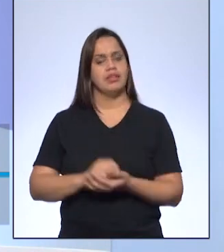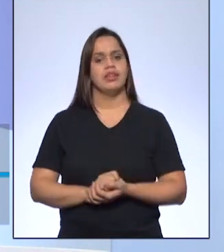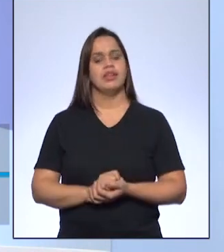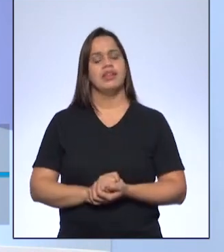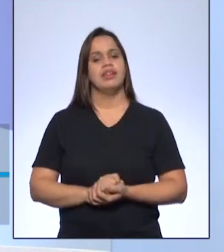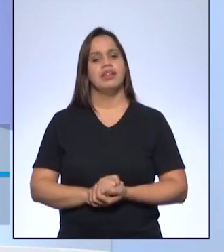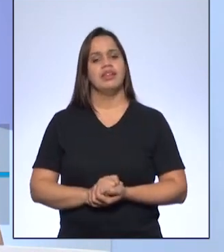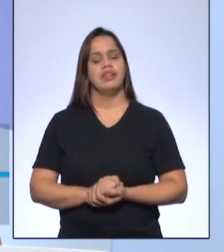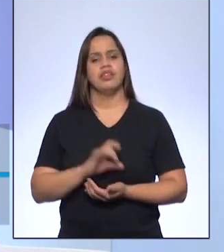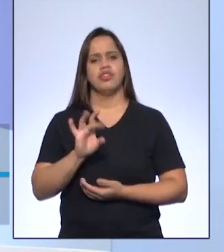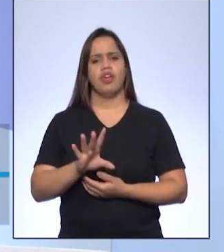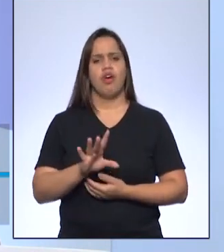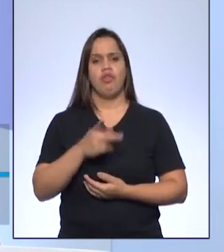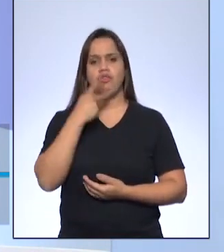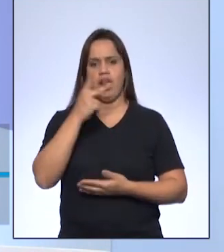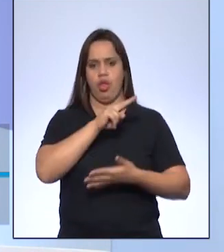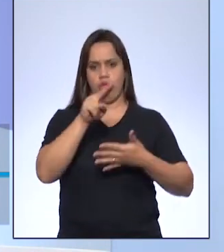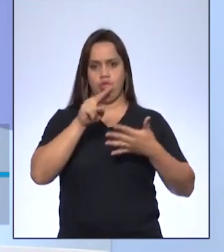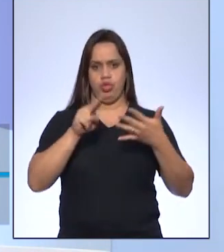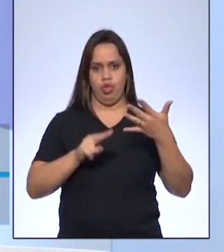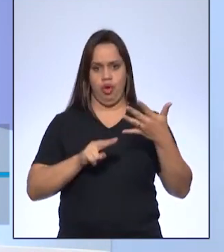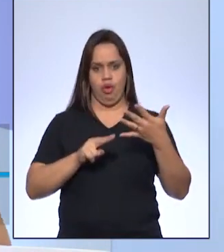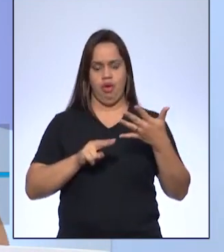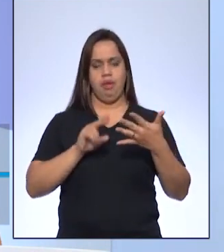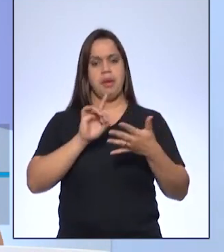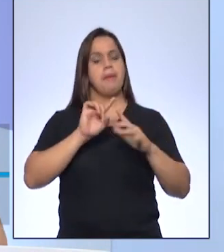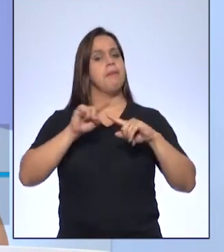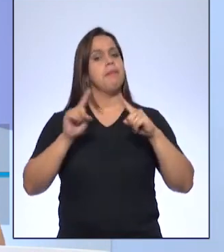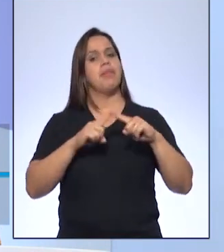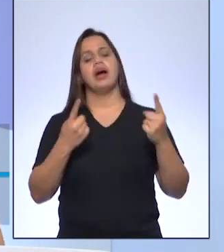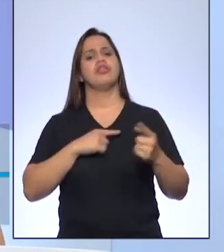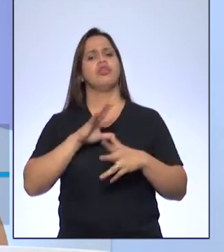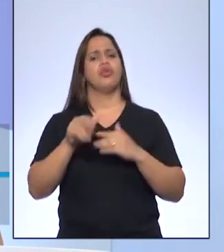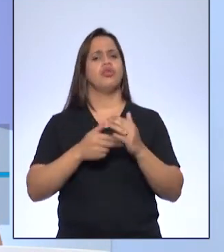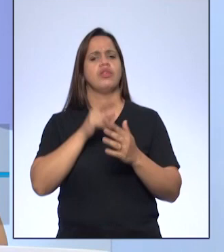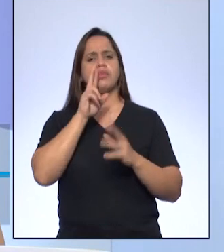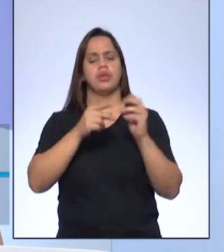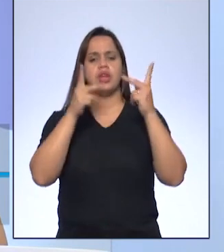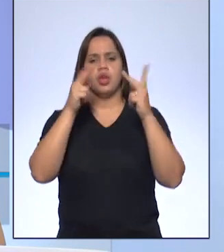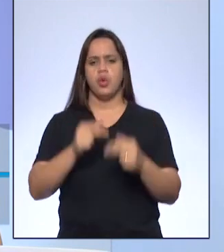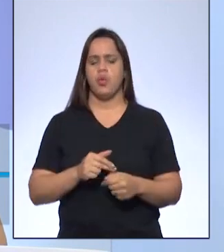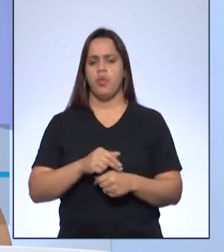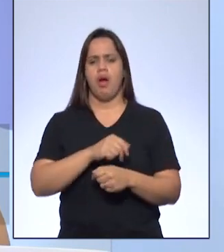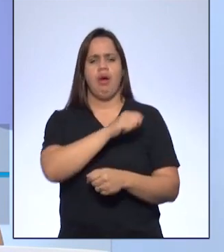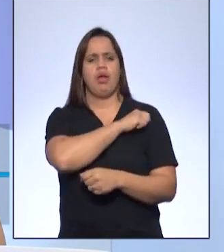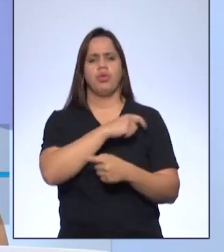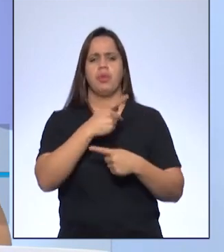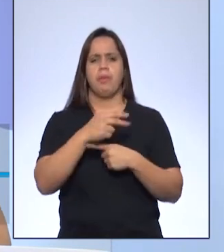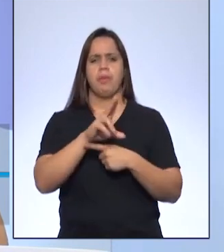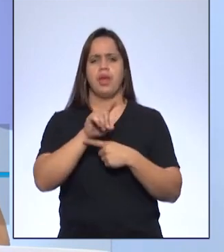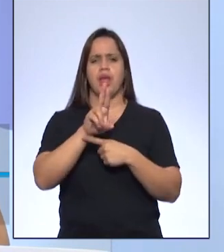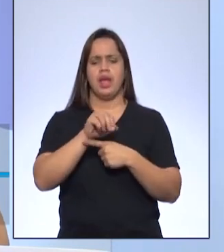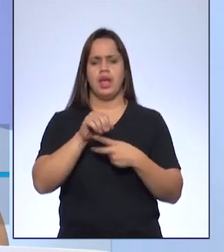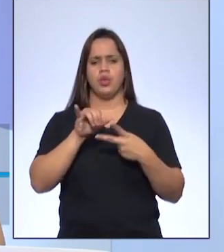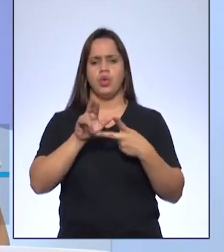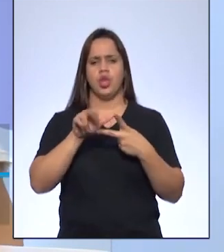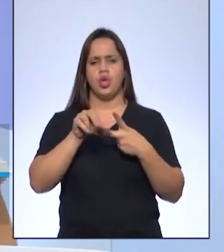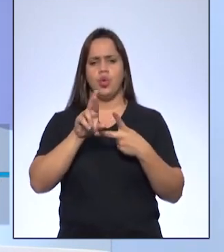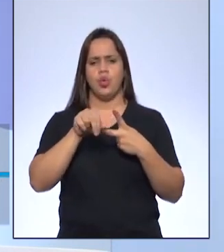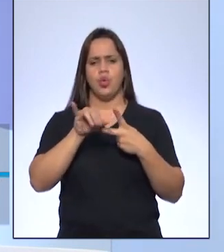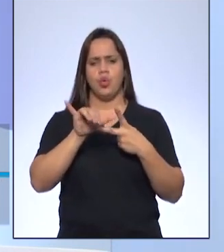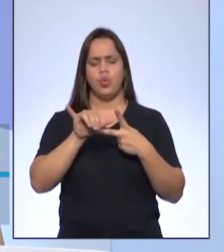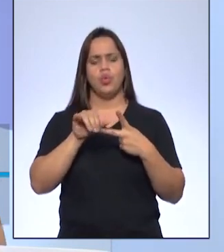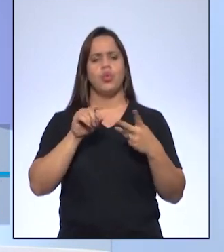aqui nomear o pessoal, mas todos deram a mesma resposta. Pedro Henrique, Uri, Stephanie, Vinícius, Paulo Henrique,